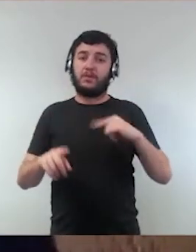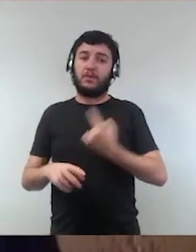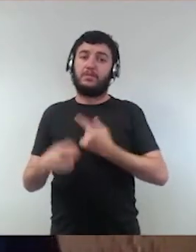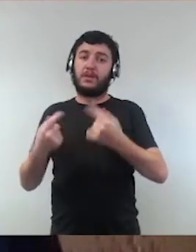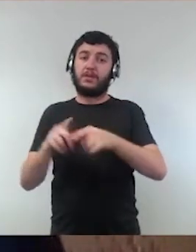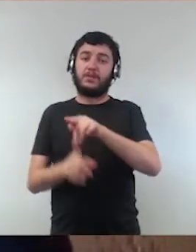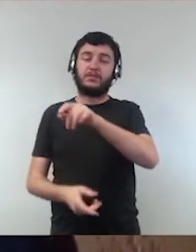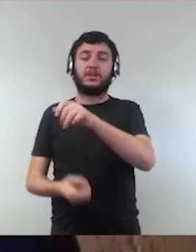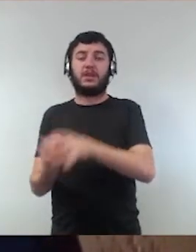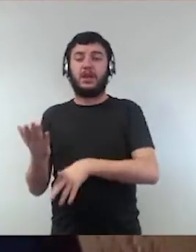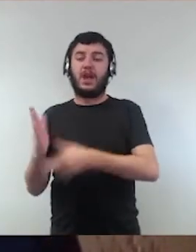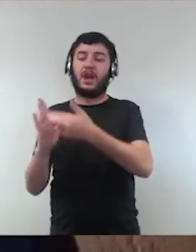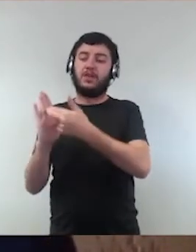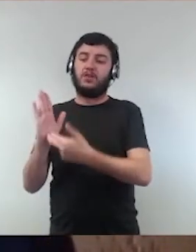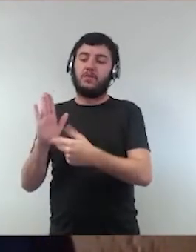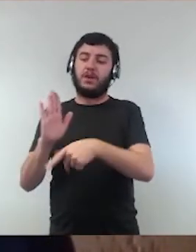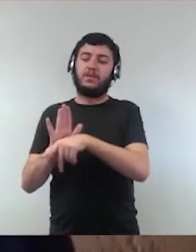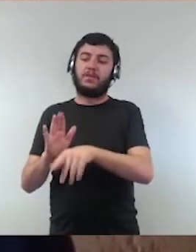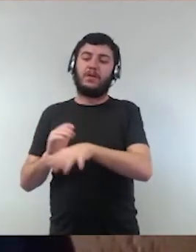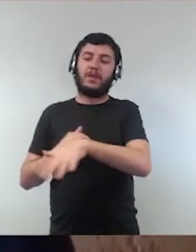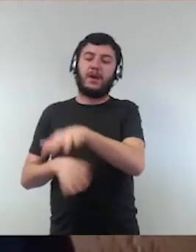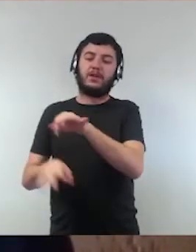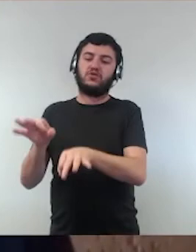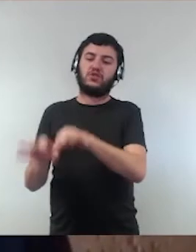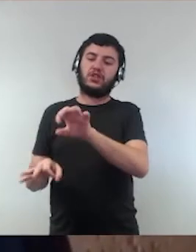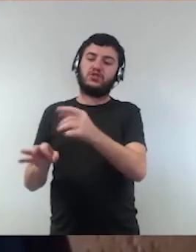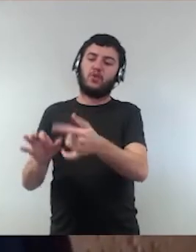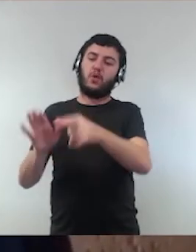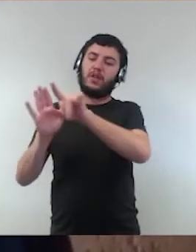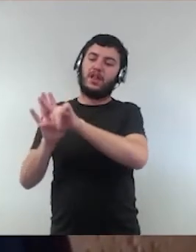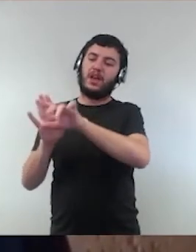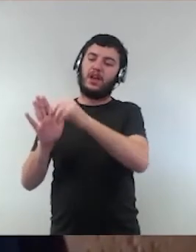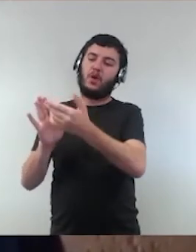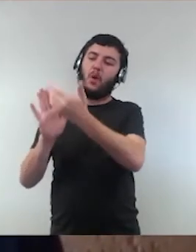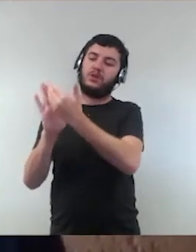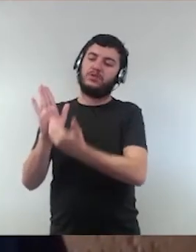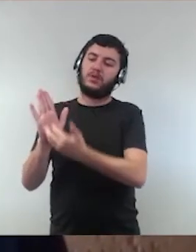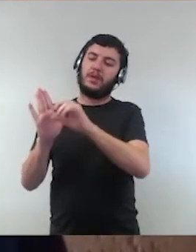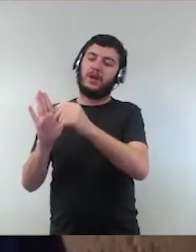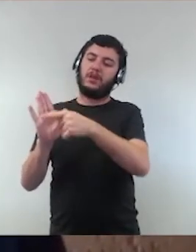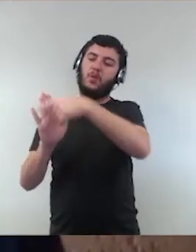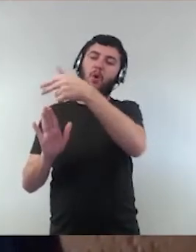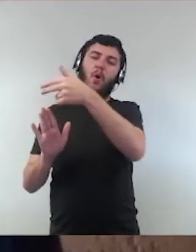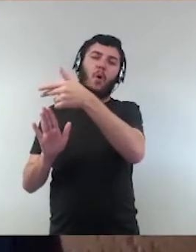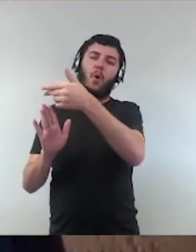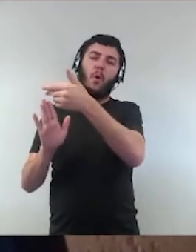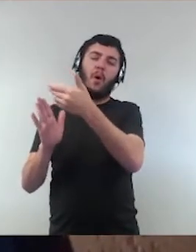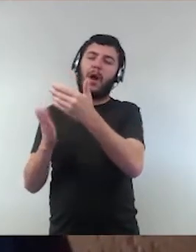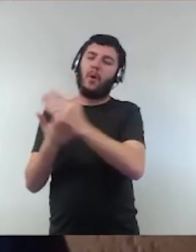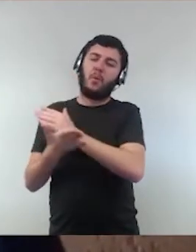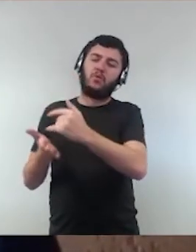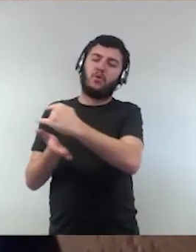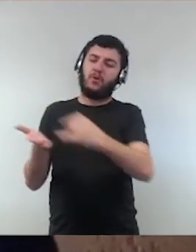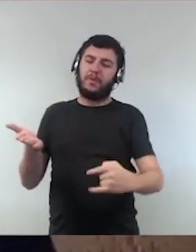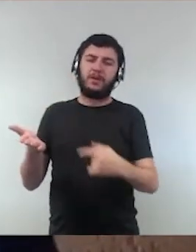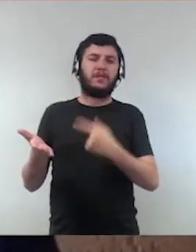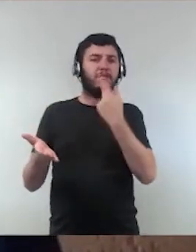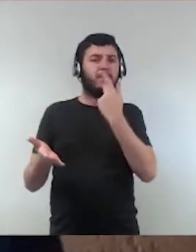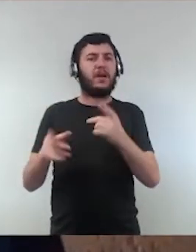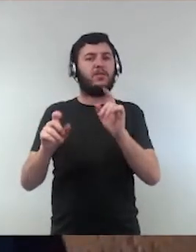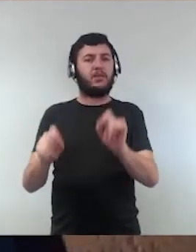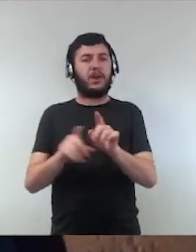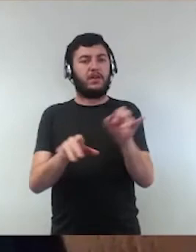jurídicos, instrumentos técnicos, sociais, que permitam que essa informação seja tratada como um todo de uma forma leal e que haja